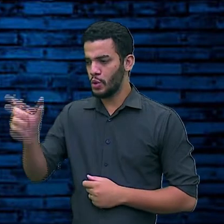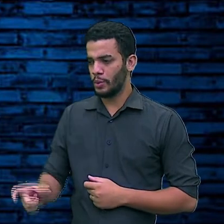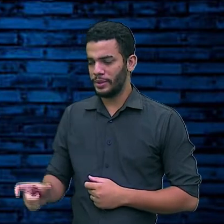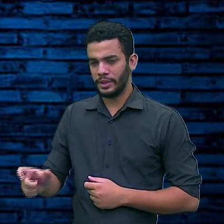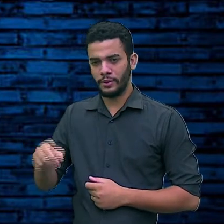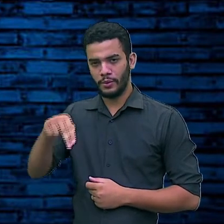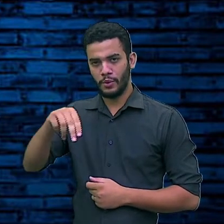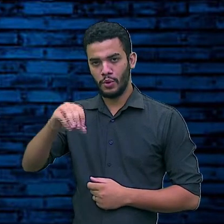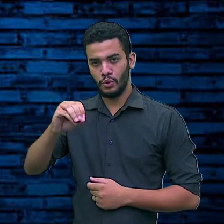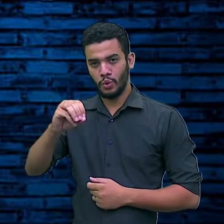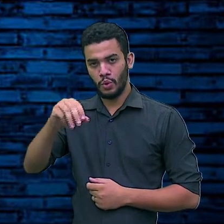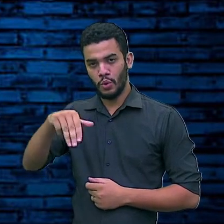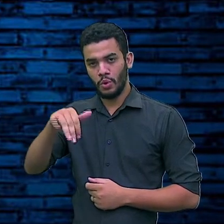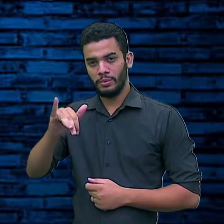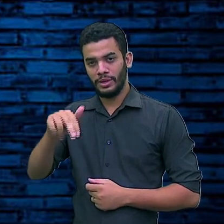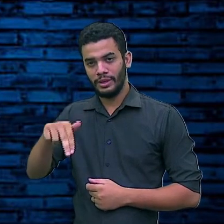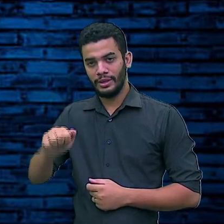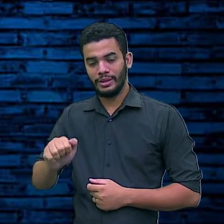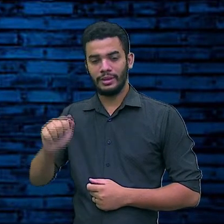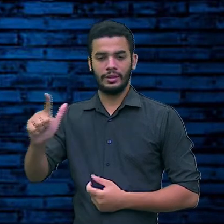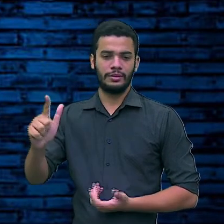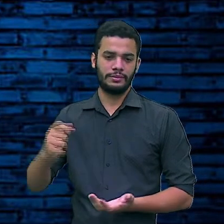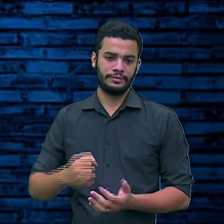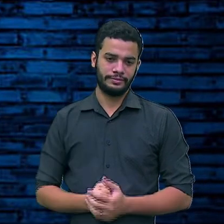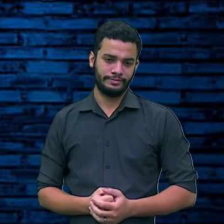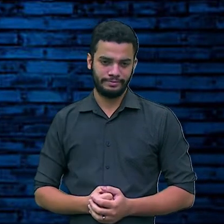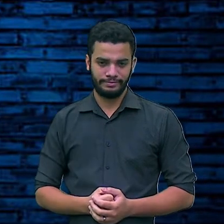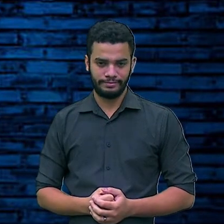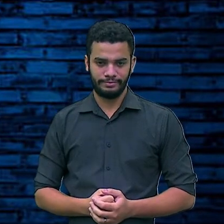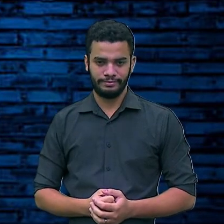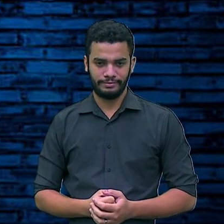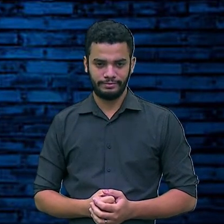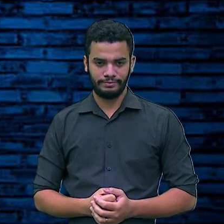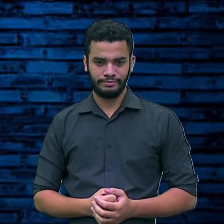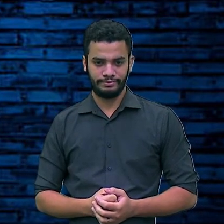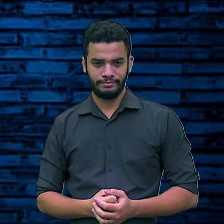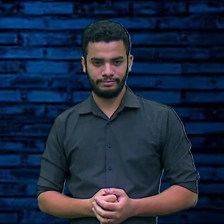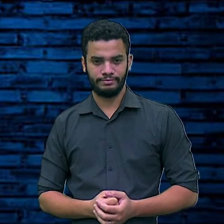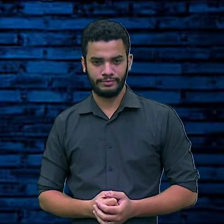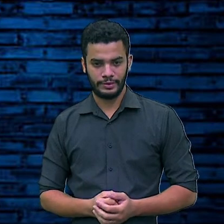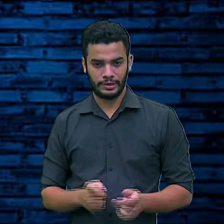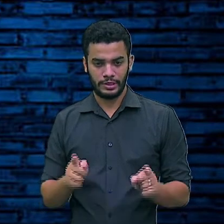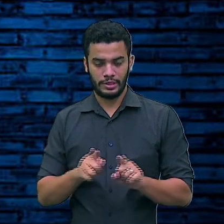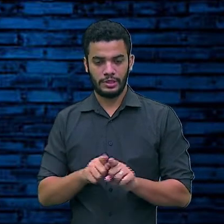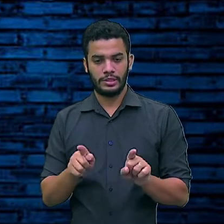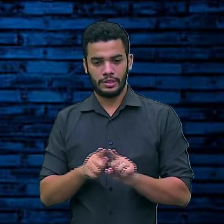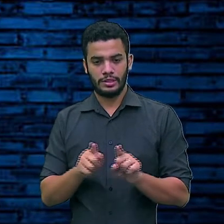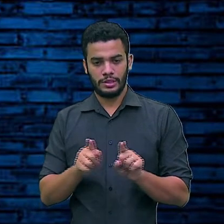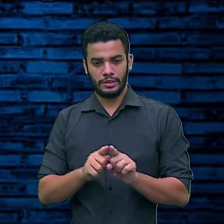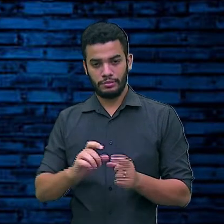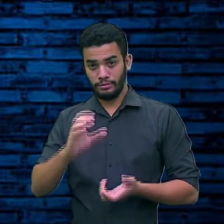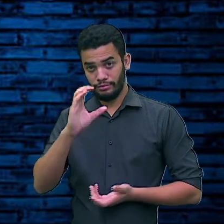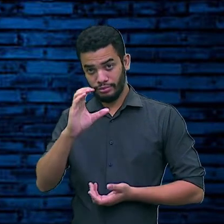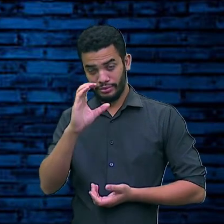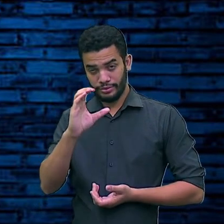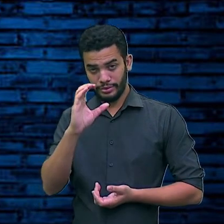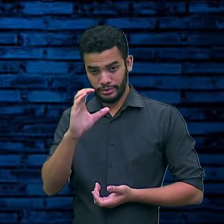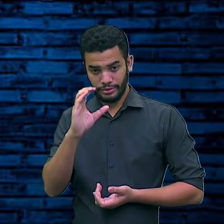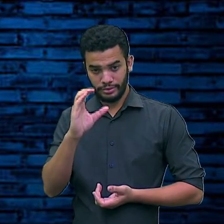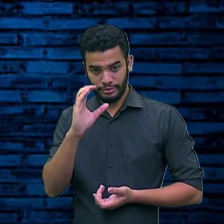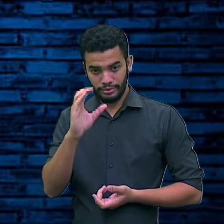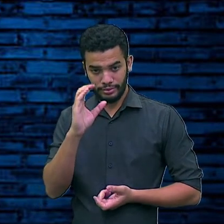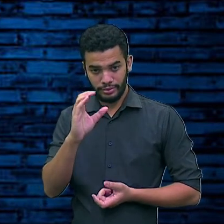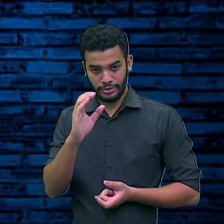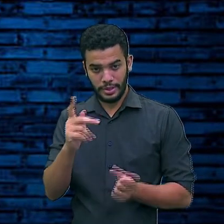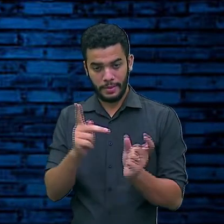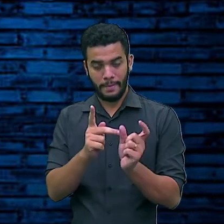predicativo. E aí, predicativo do sujeito é cansada? Sim, também. Correta a letra C. Precisamos falar